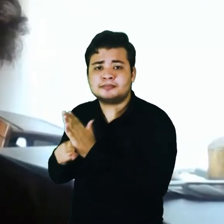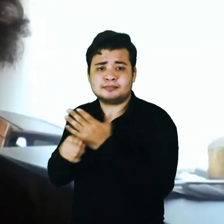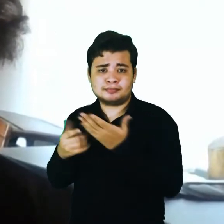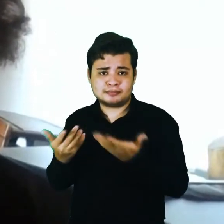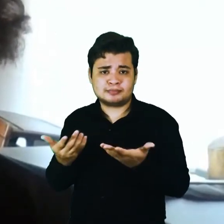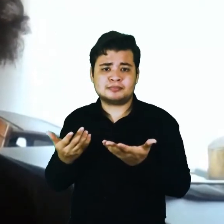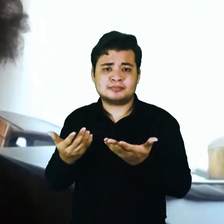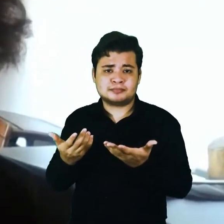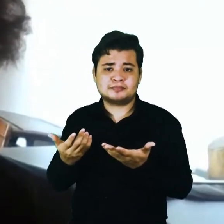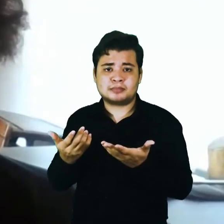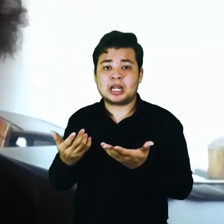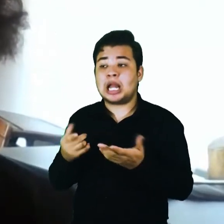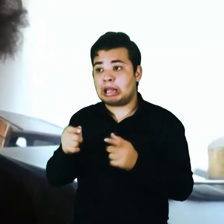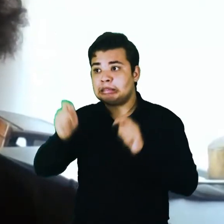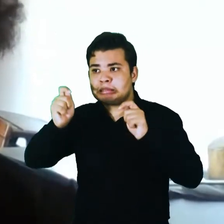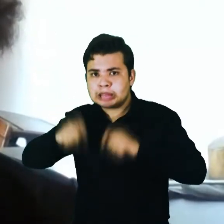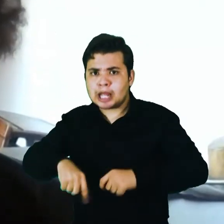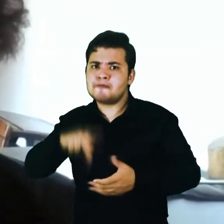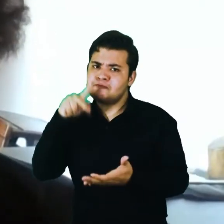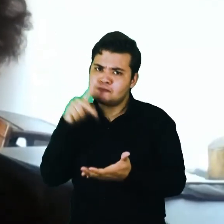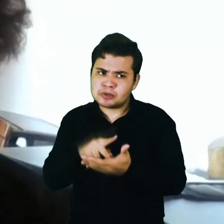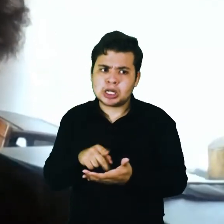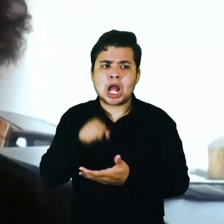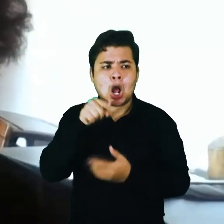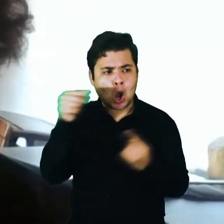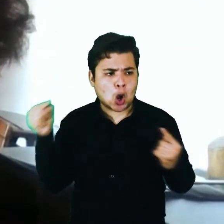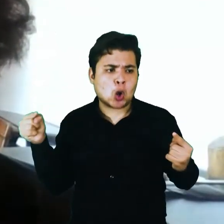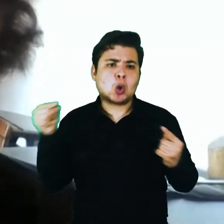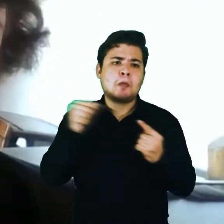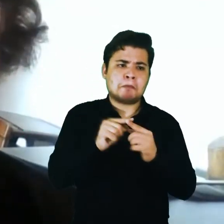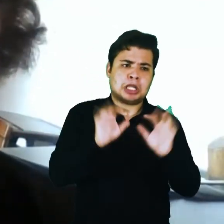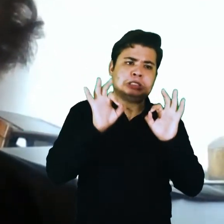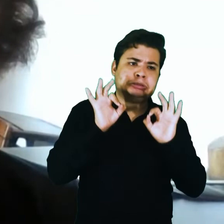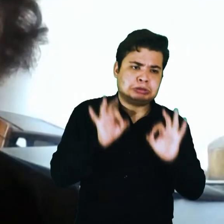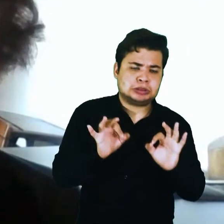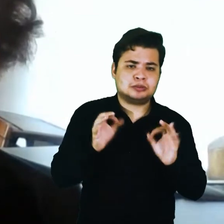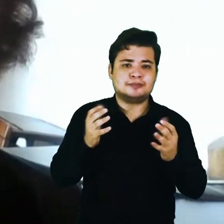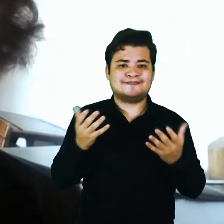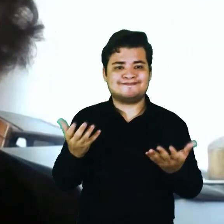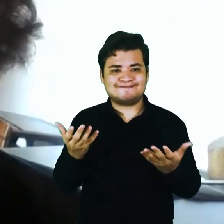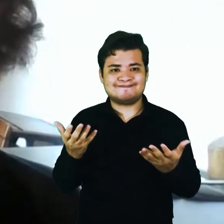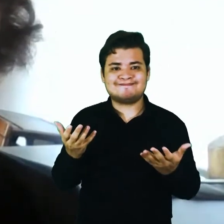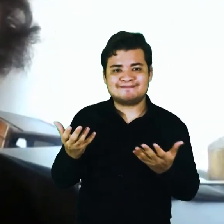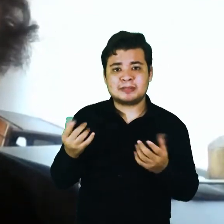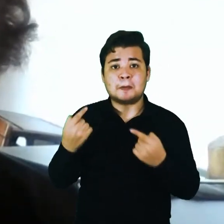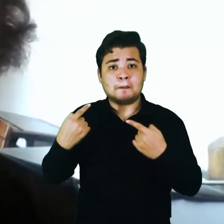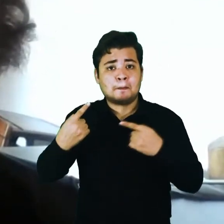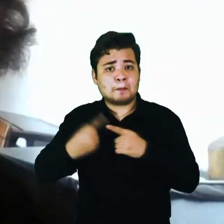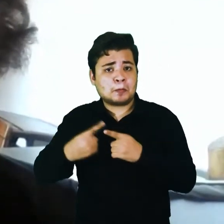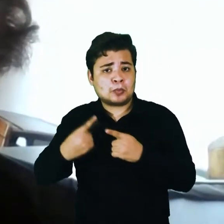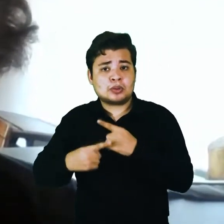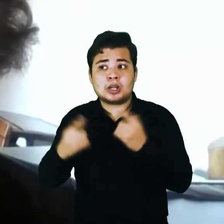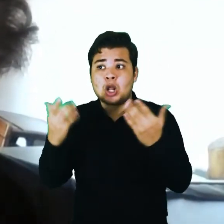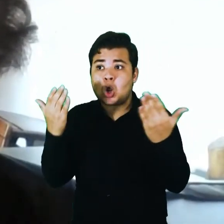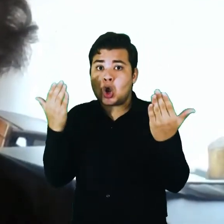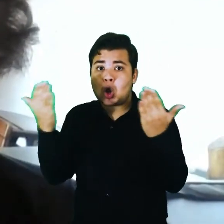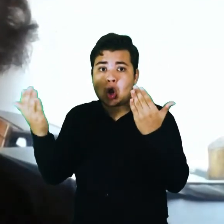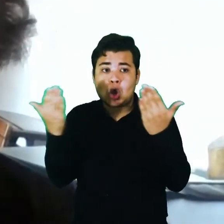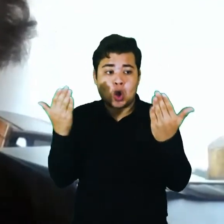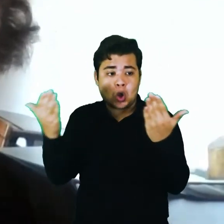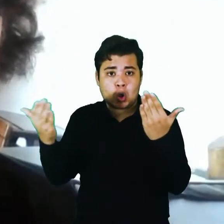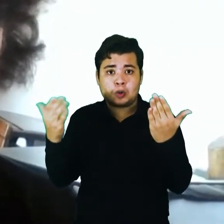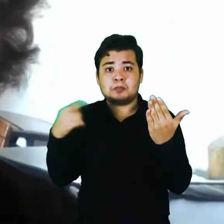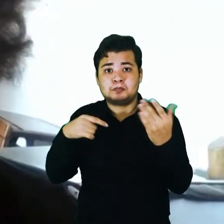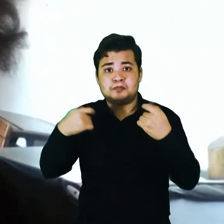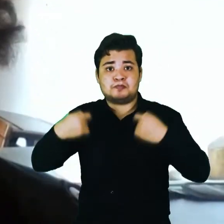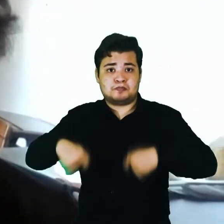uma condição real de dizer, olha, isso realmente bate, porque a gente sempre tem que fazer um comparativo ao material